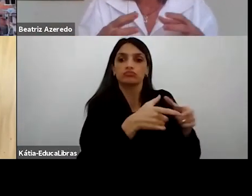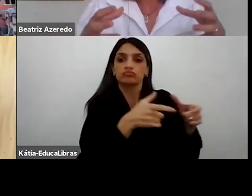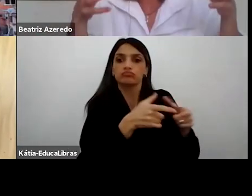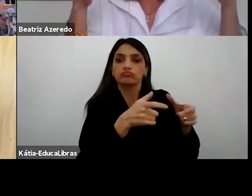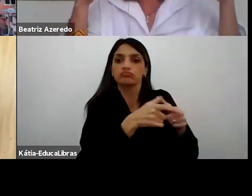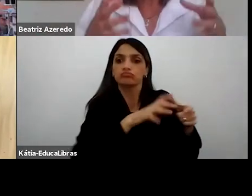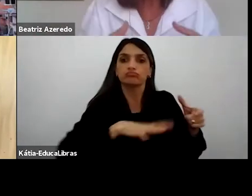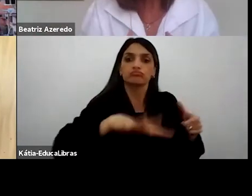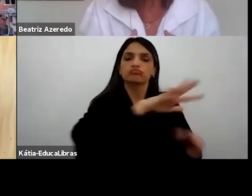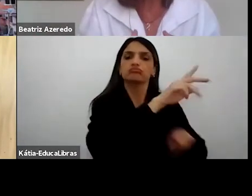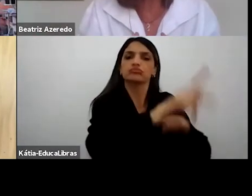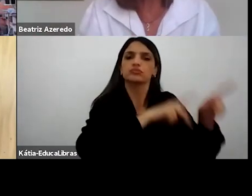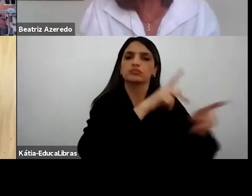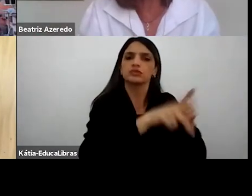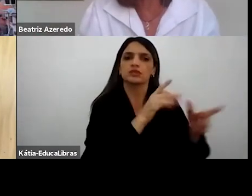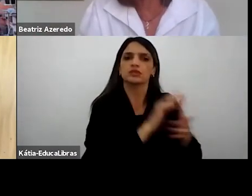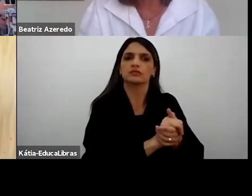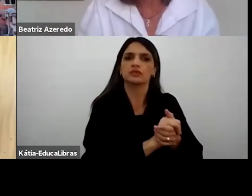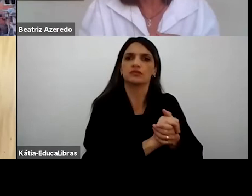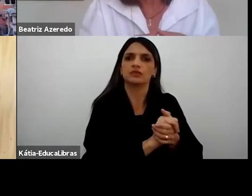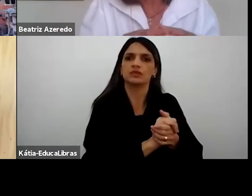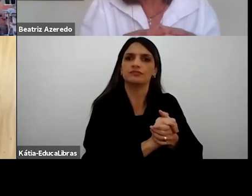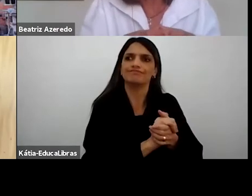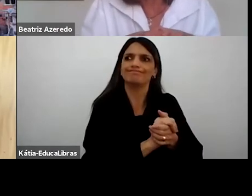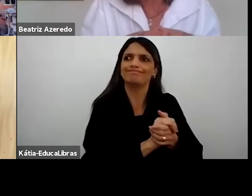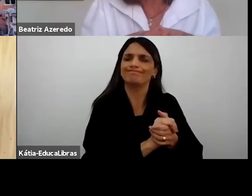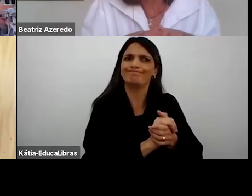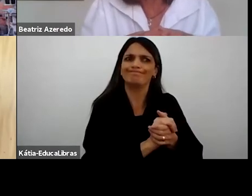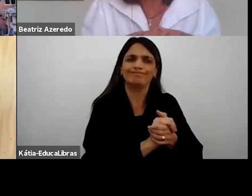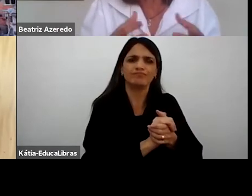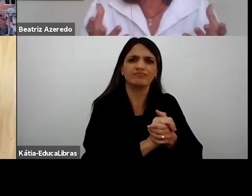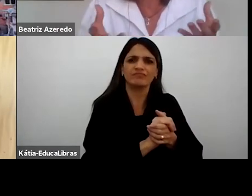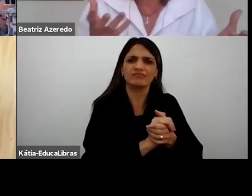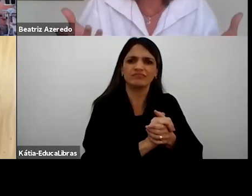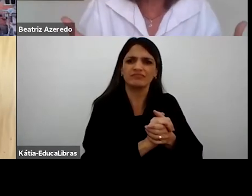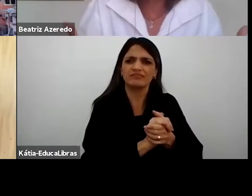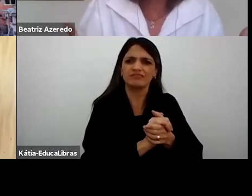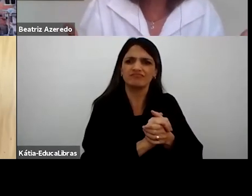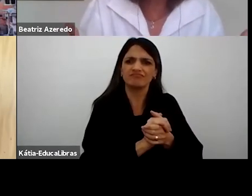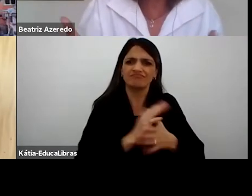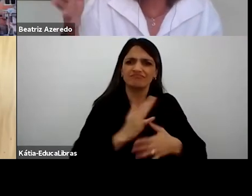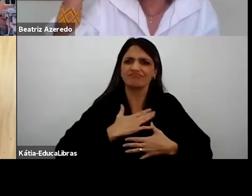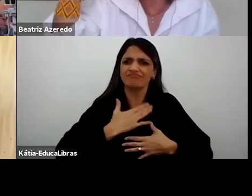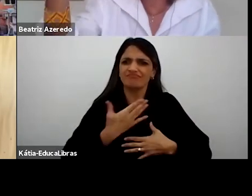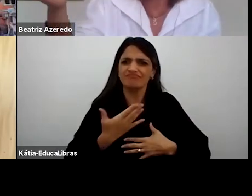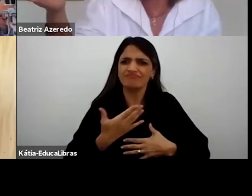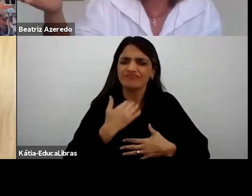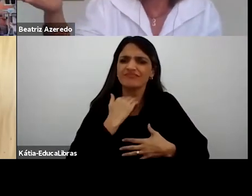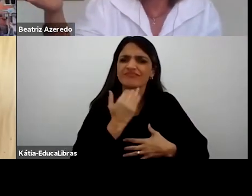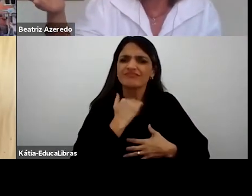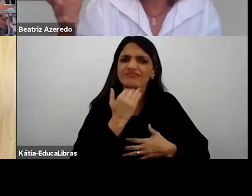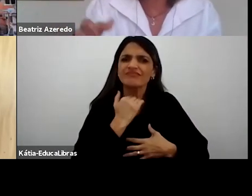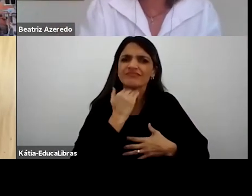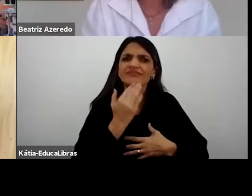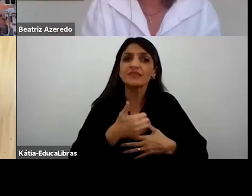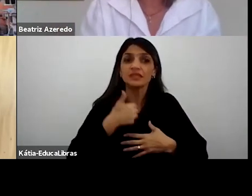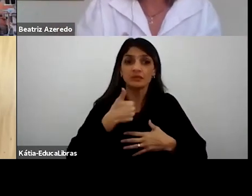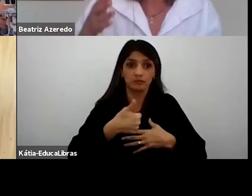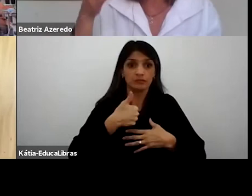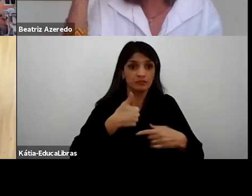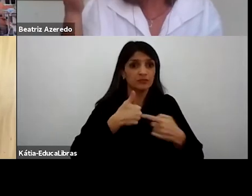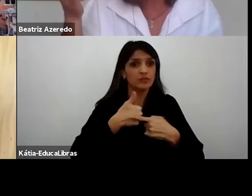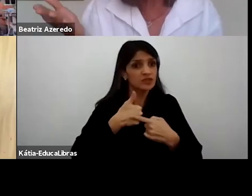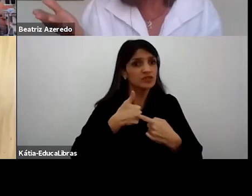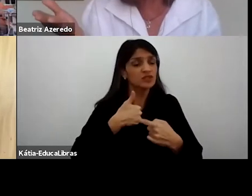Então, esse choque de realidade, eu acho que tem um fator positivo e que